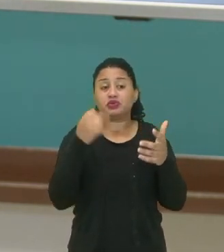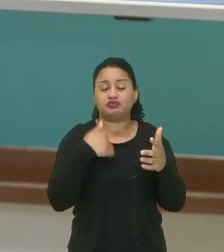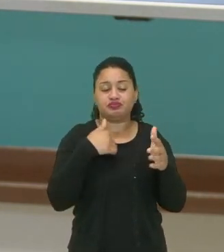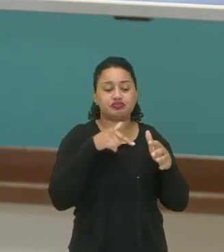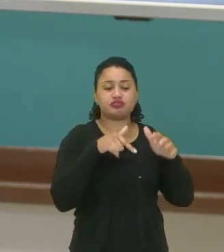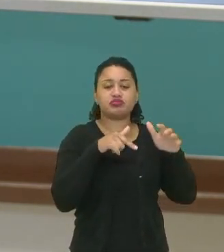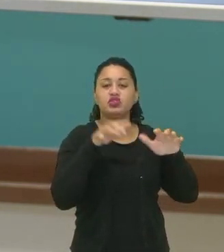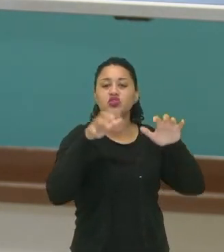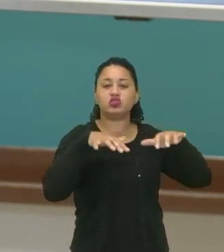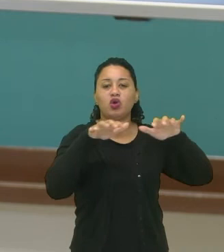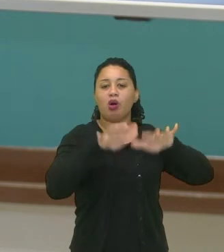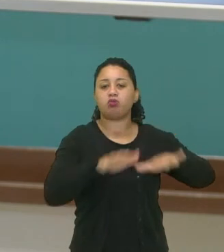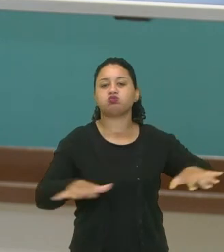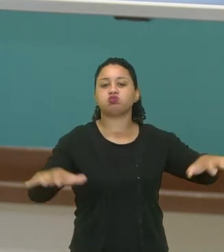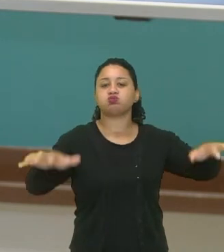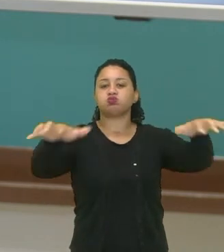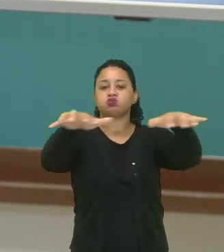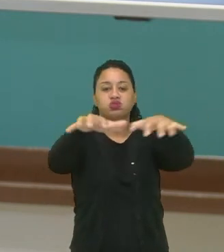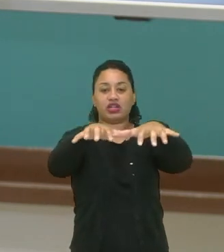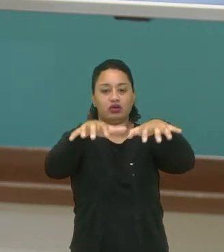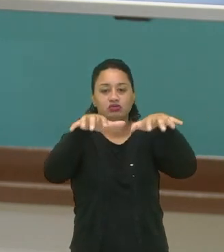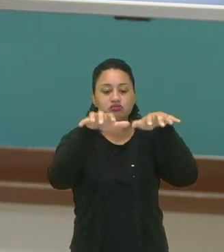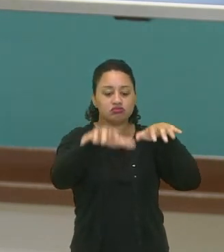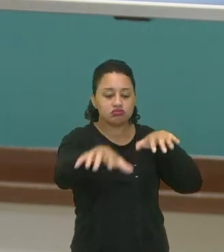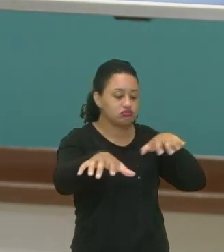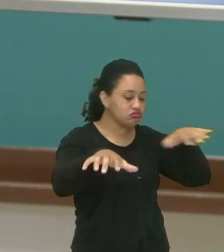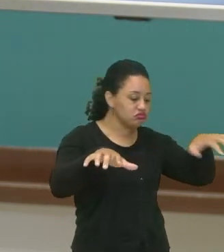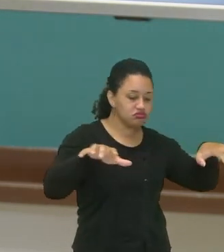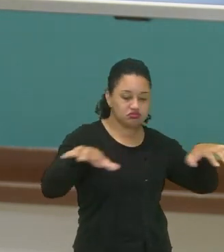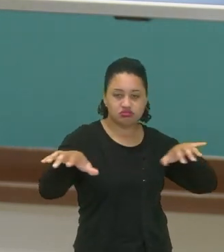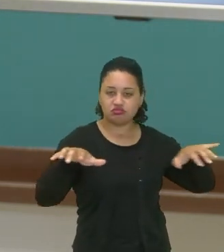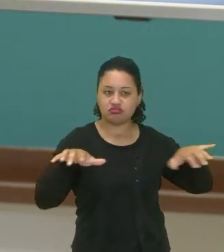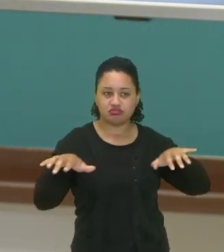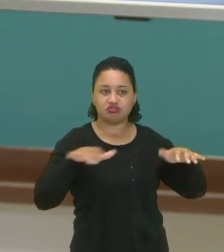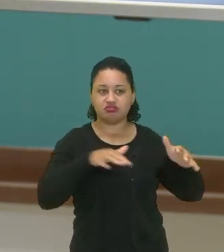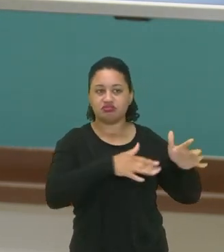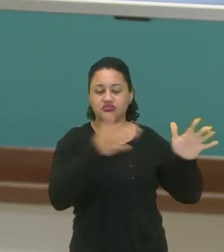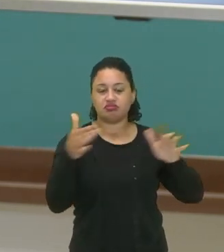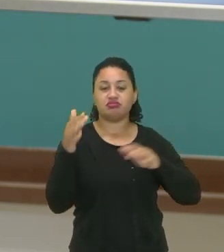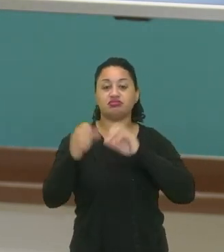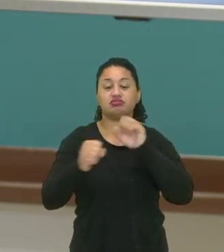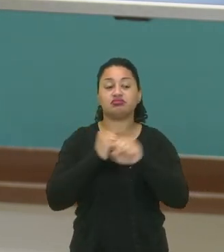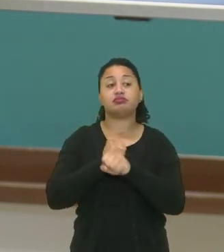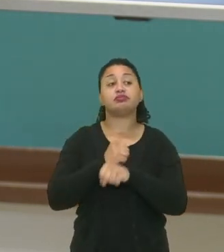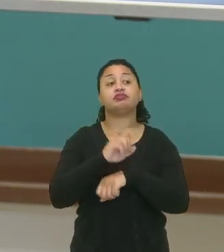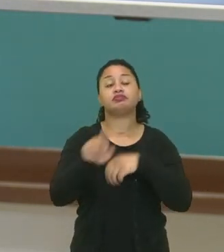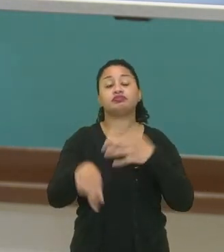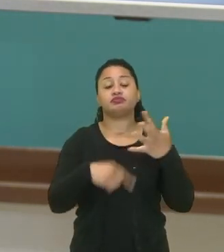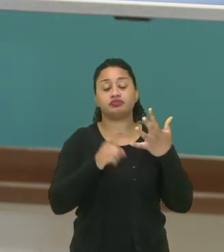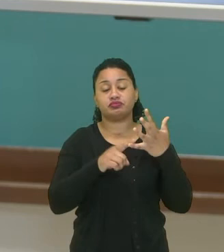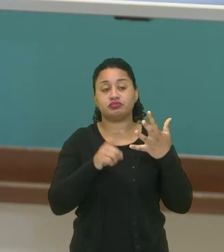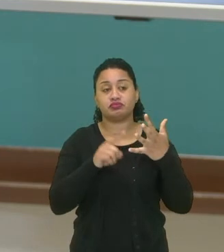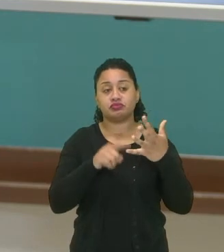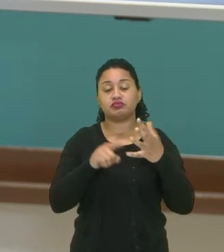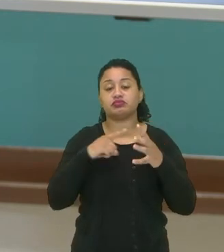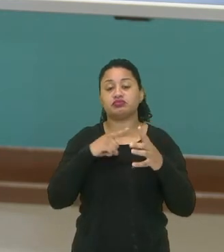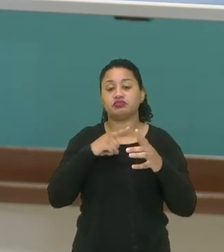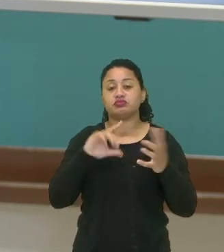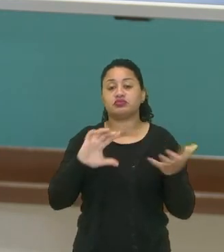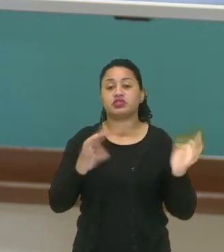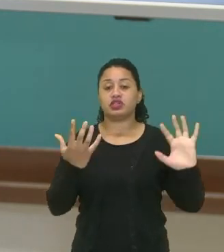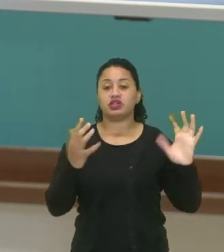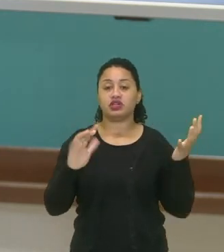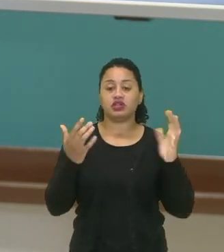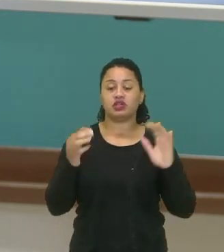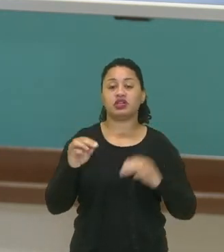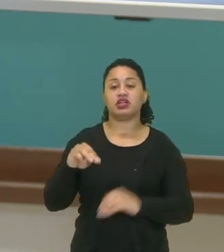chuvas irregulares ao longo do ano. Beleza? Muito bem. E tratando agora do clima mediterrâneo, né? É o